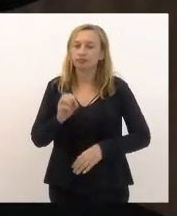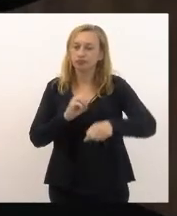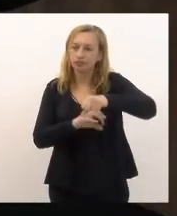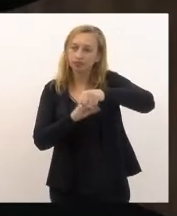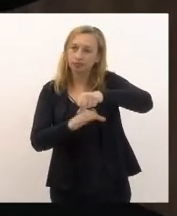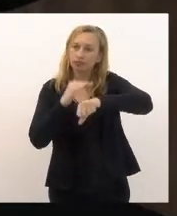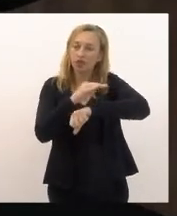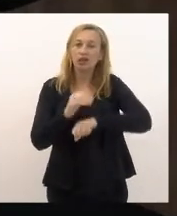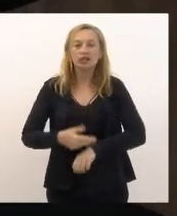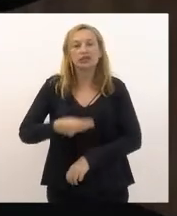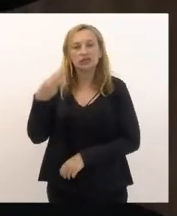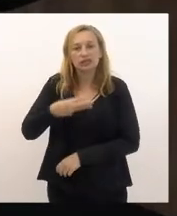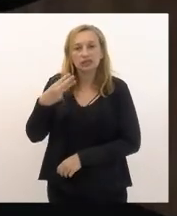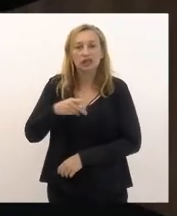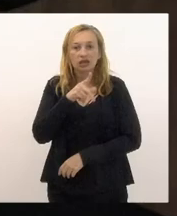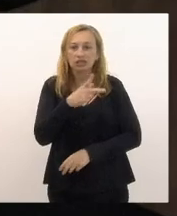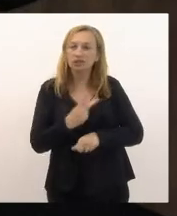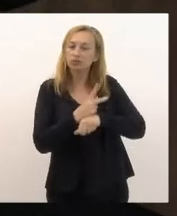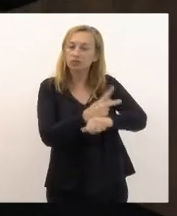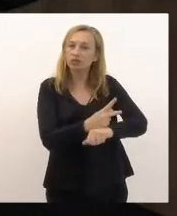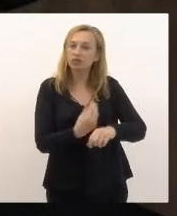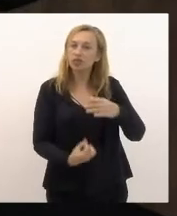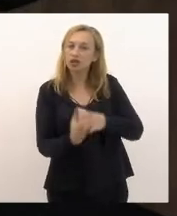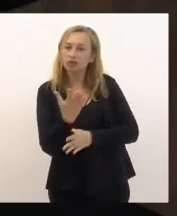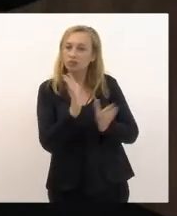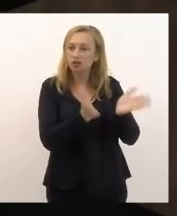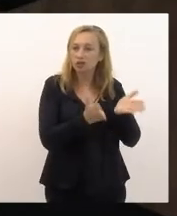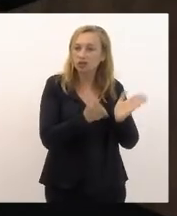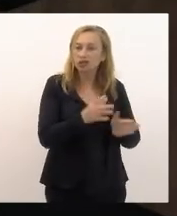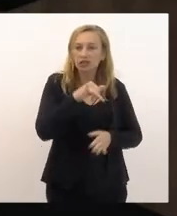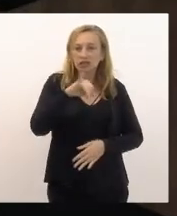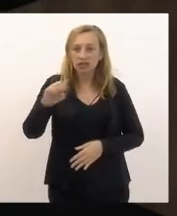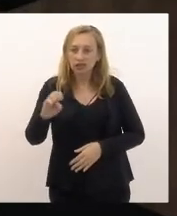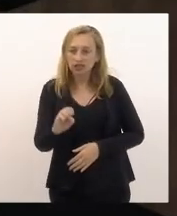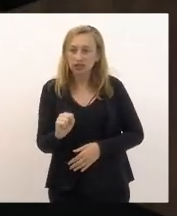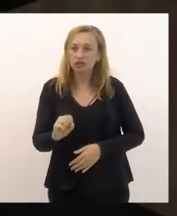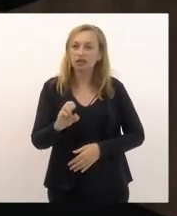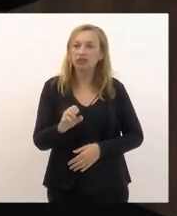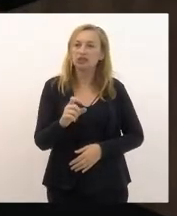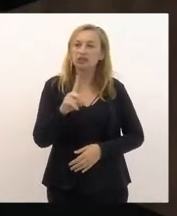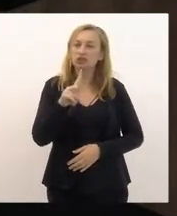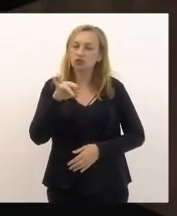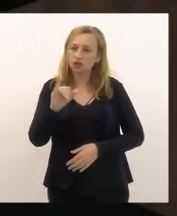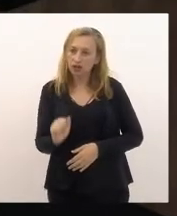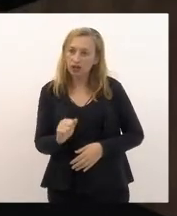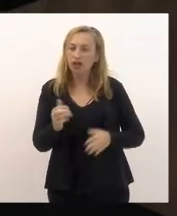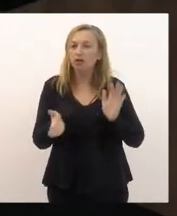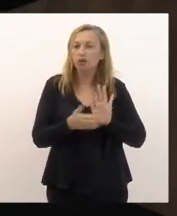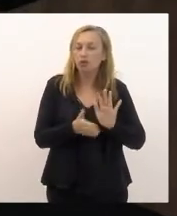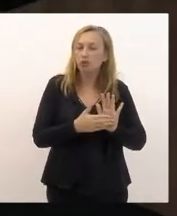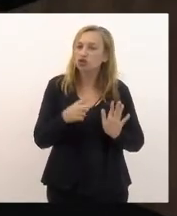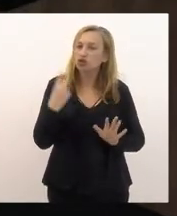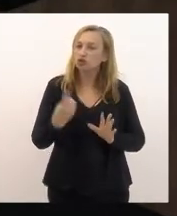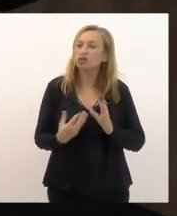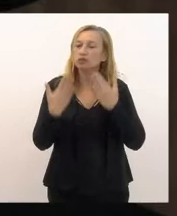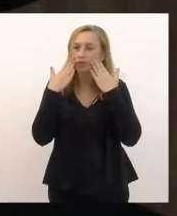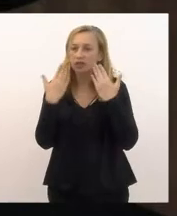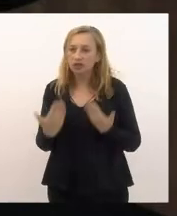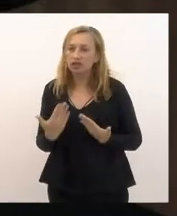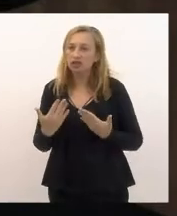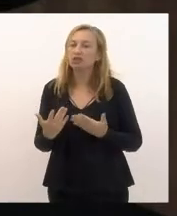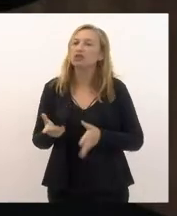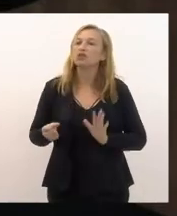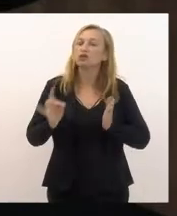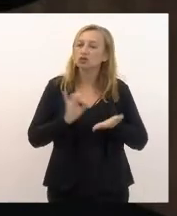terceiro lugar, esse prêmio que nós criamos agora, o Prêmio Nise da Silveira, proposta que nós apresentamos, teve a subscrição